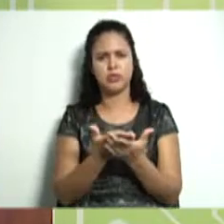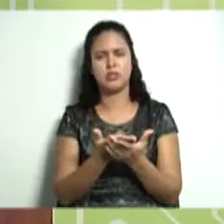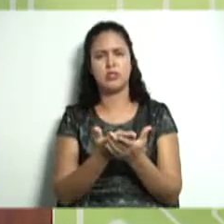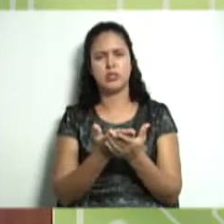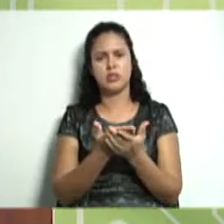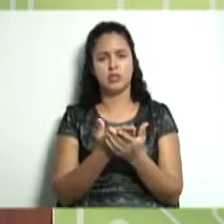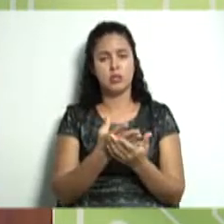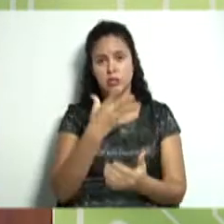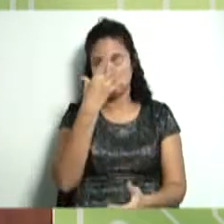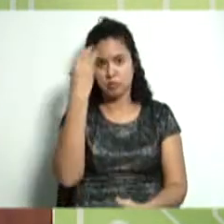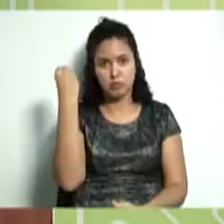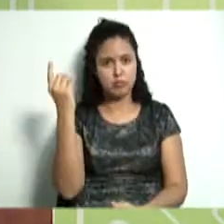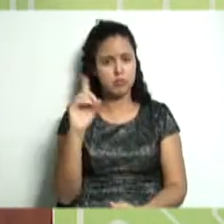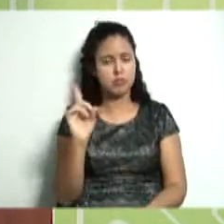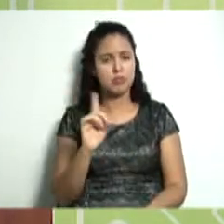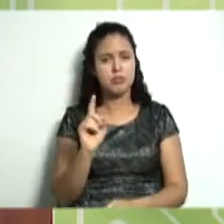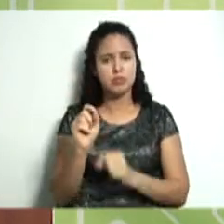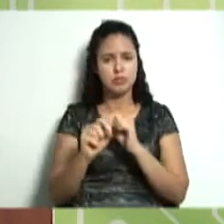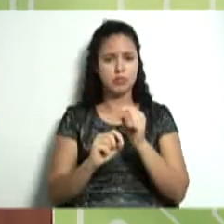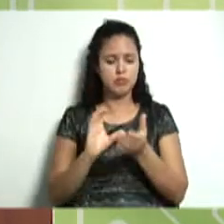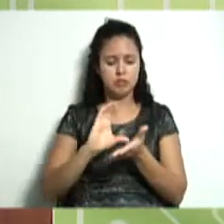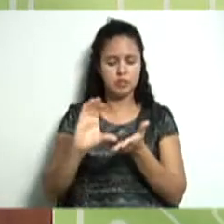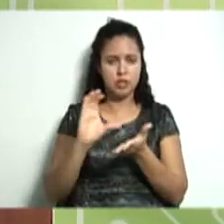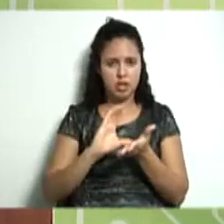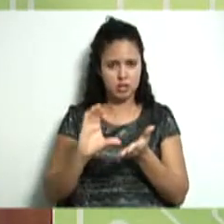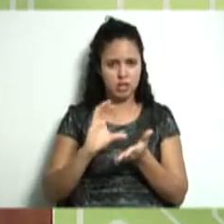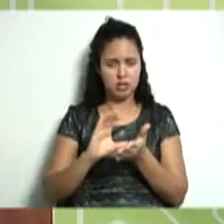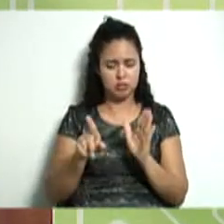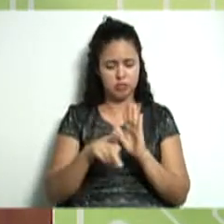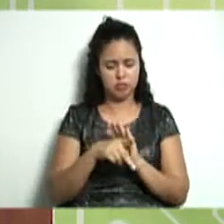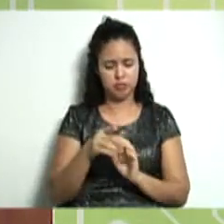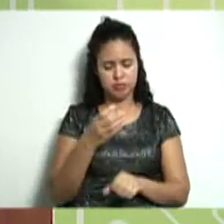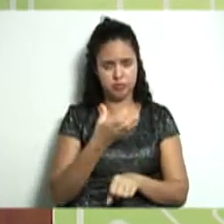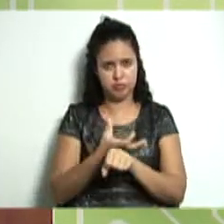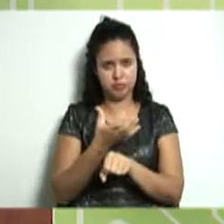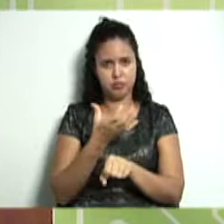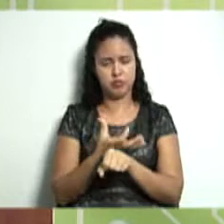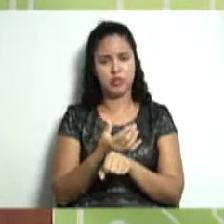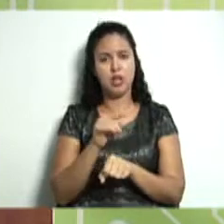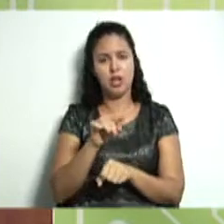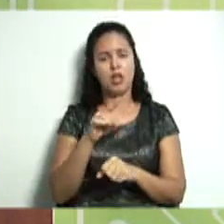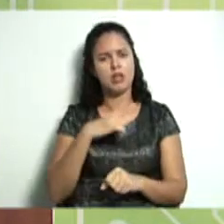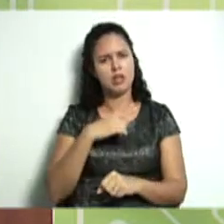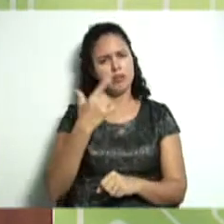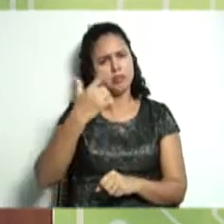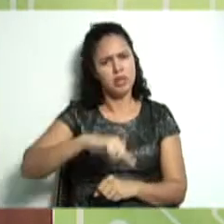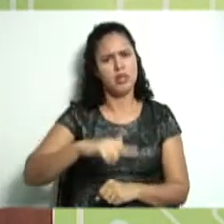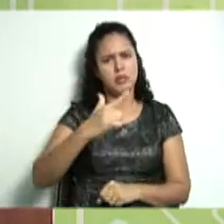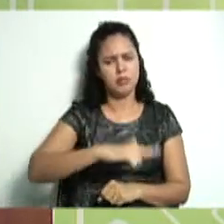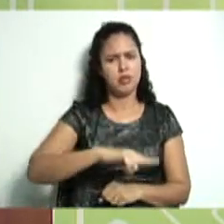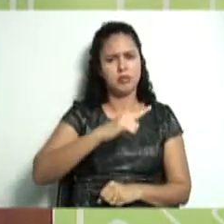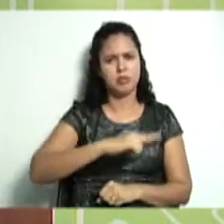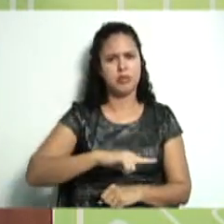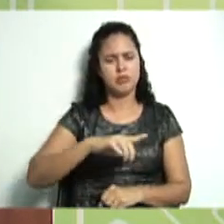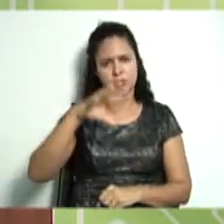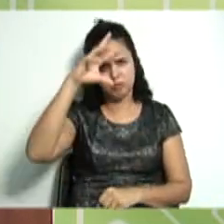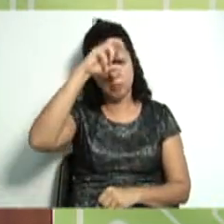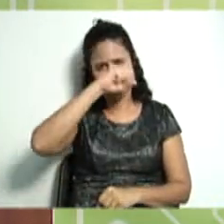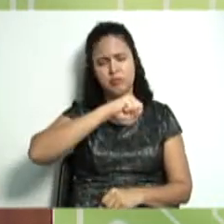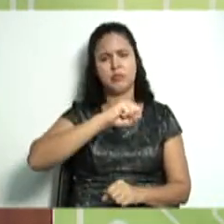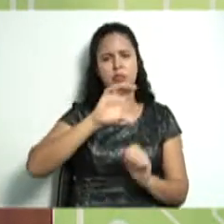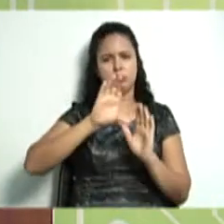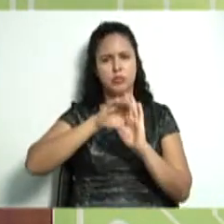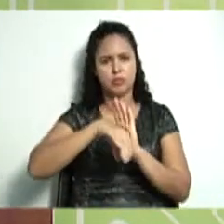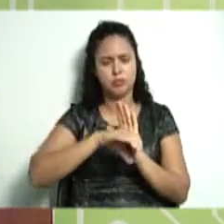Não esqueçam de utilizar o caderno da disciplina, lá tem muito mais outros conhecimentos, tem mais